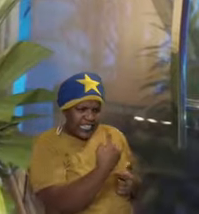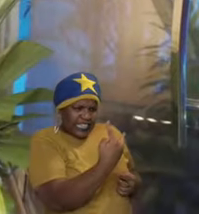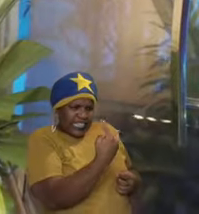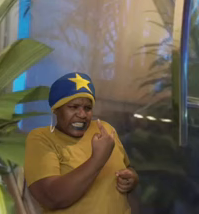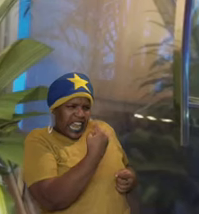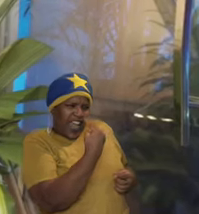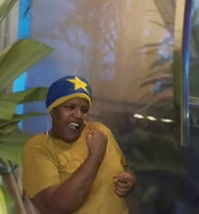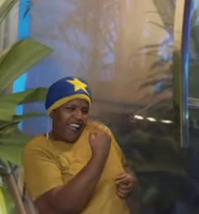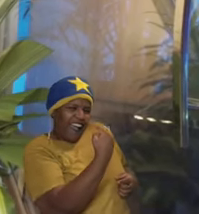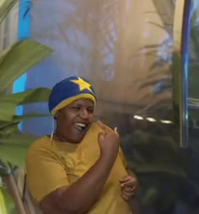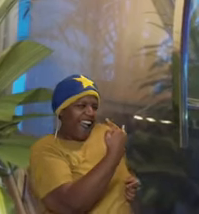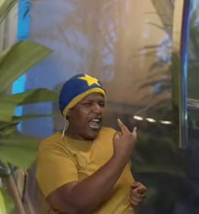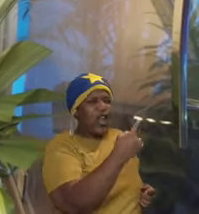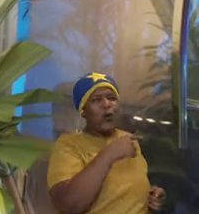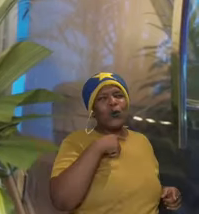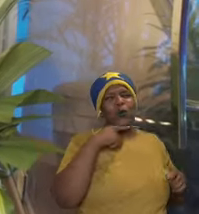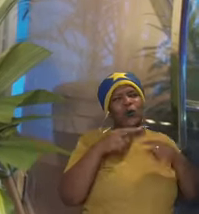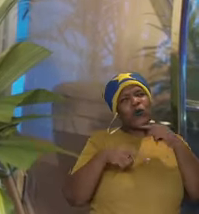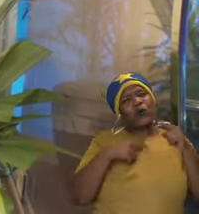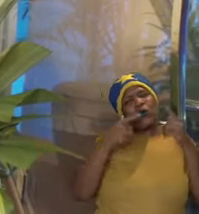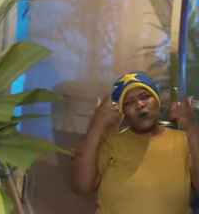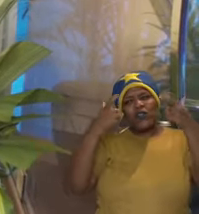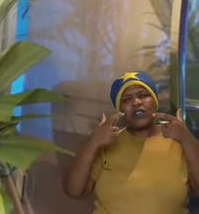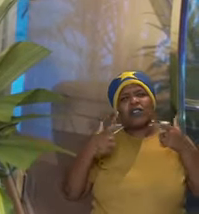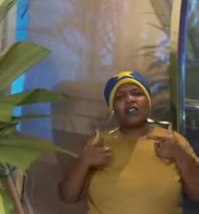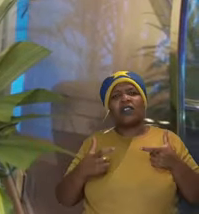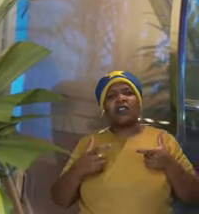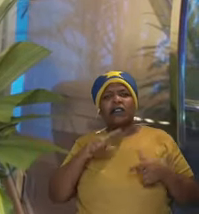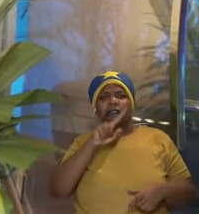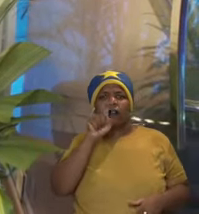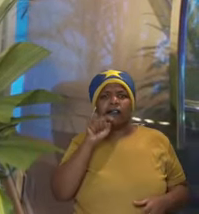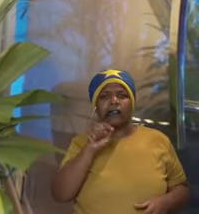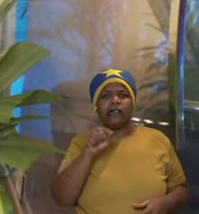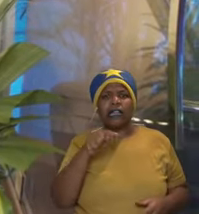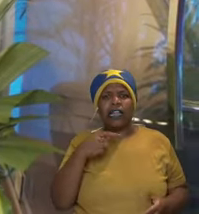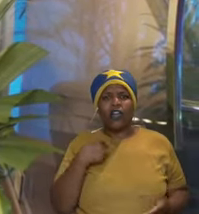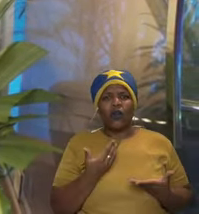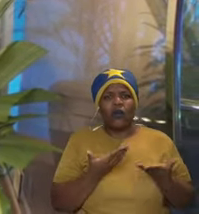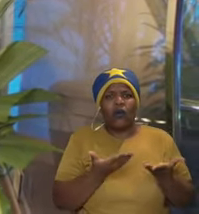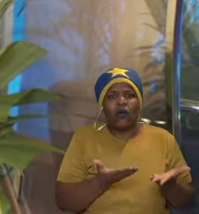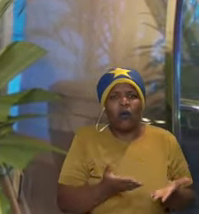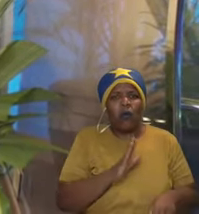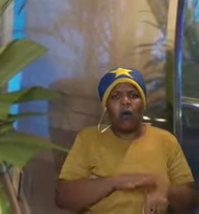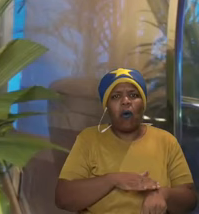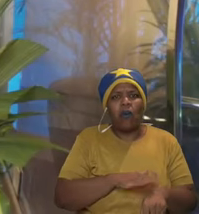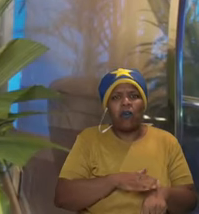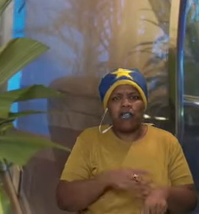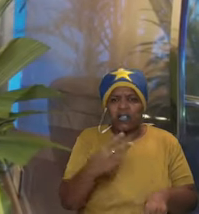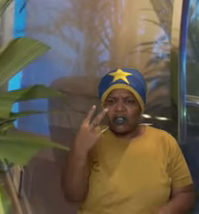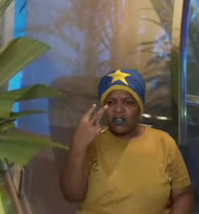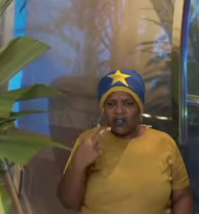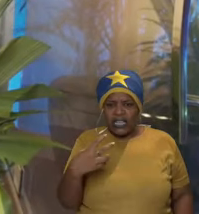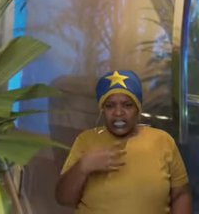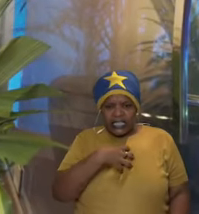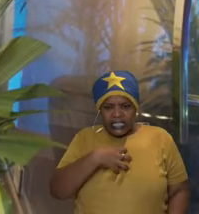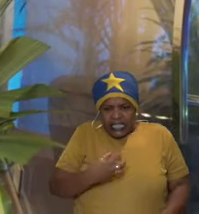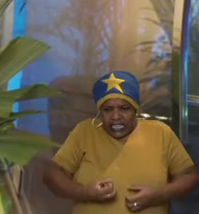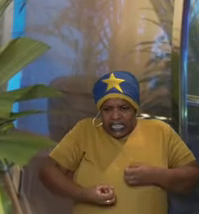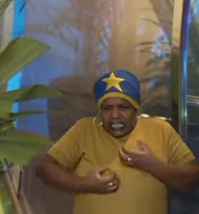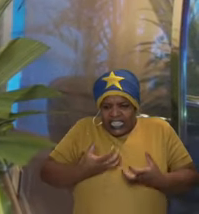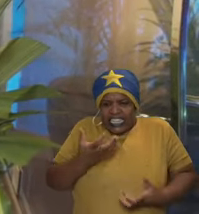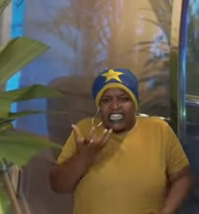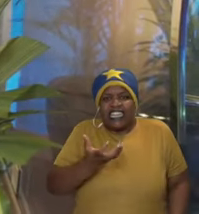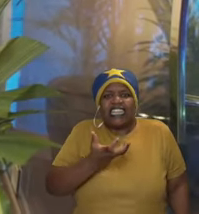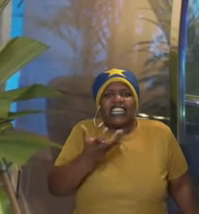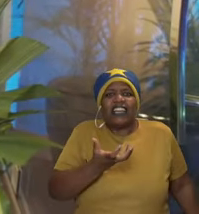contamina, deixando uma dúvida sobre mim. Será que eu tô me rendendo por um momento, me vendo, sentindo por dentro e querendo